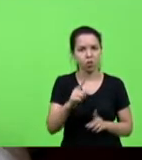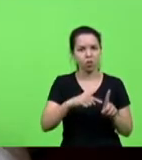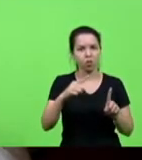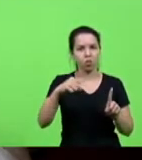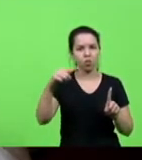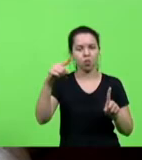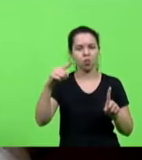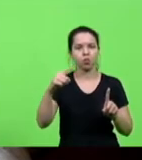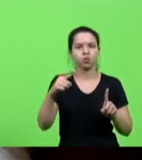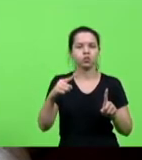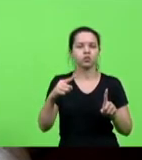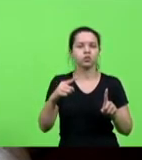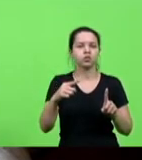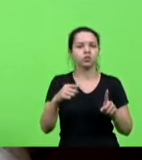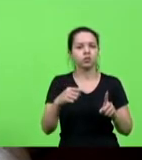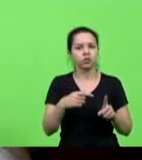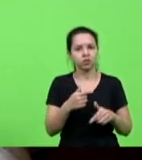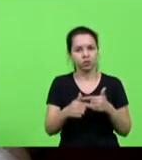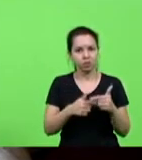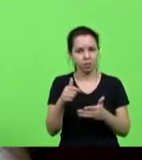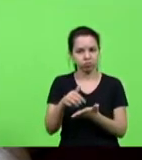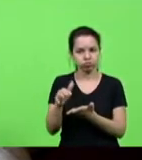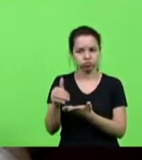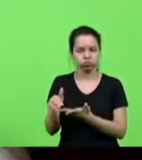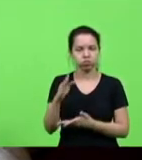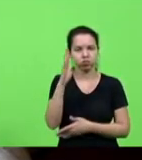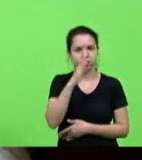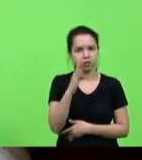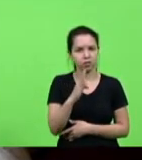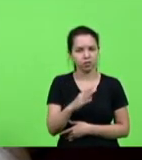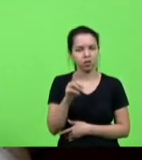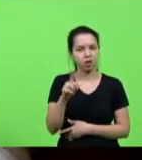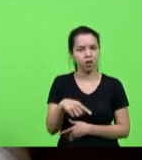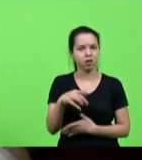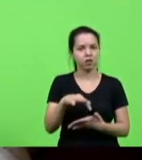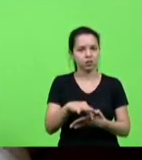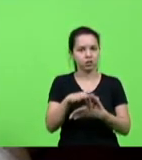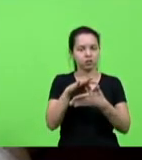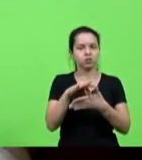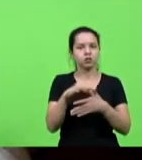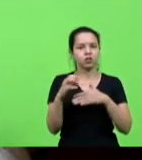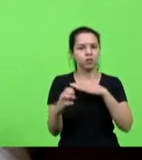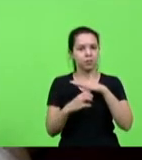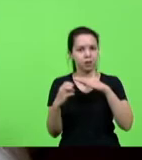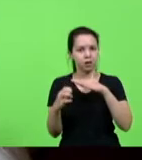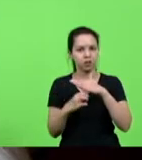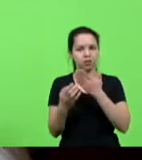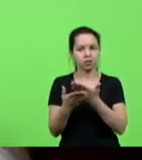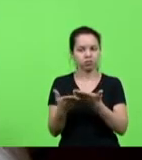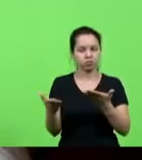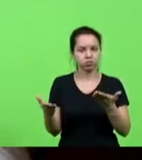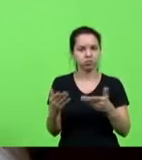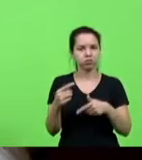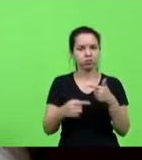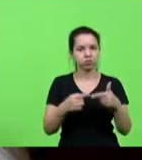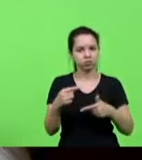Brasil. Mérito dos nossos empresários, das lideranças empresariais e políticas do Estado de Santa Catarina. Portanto,